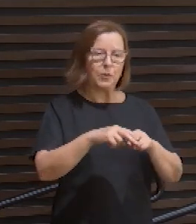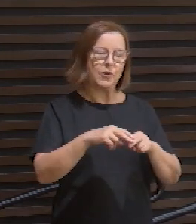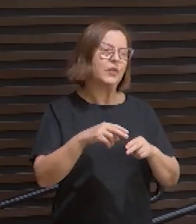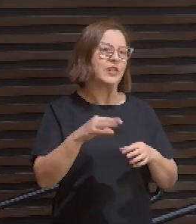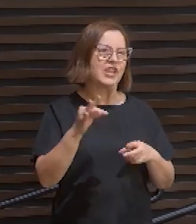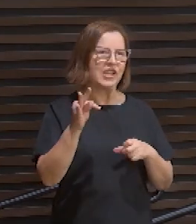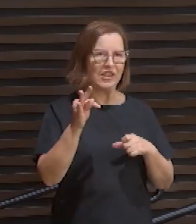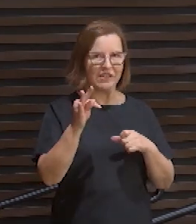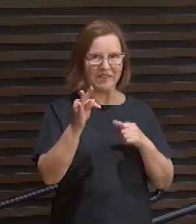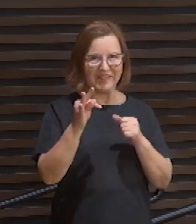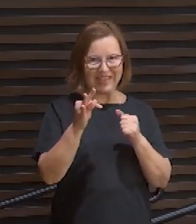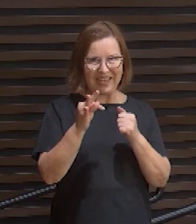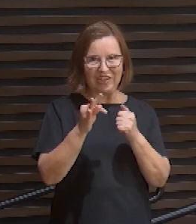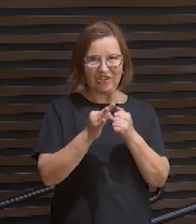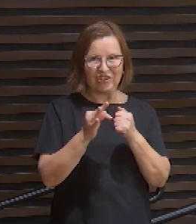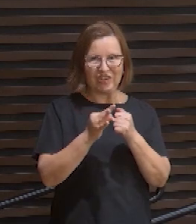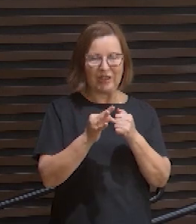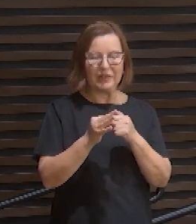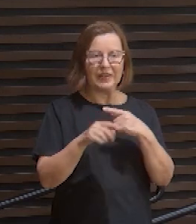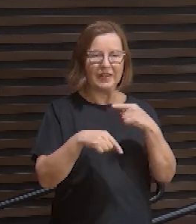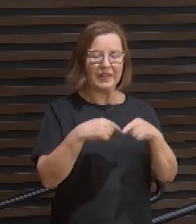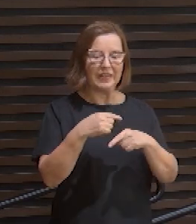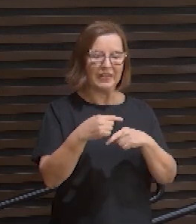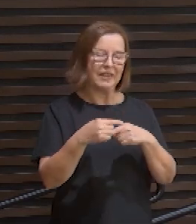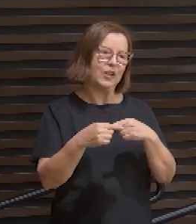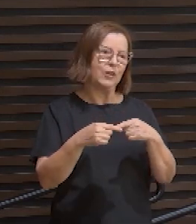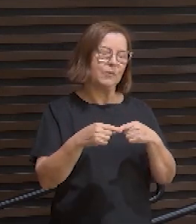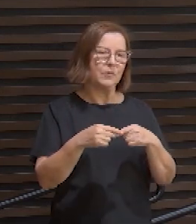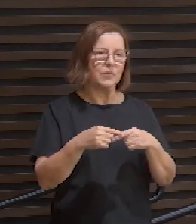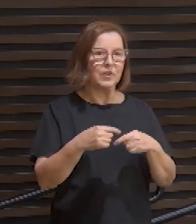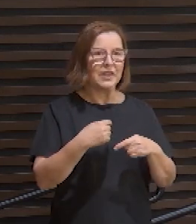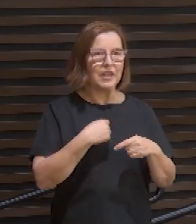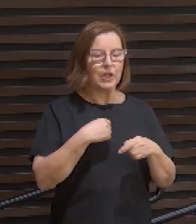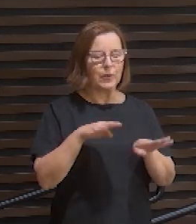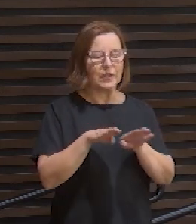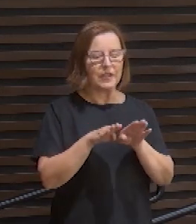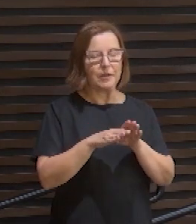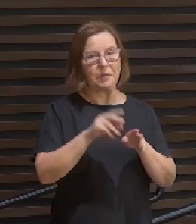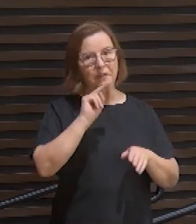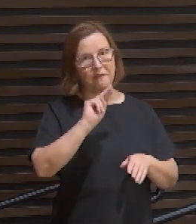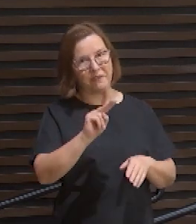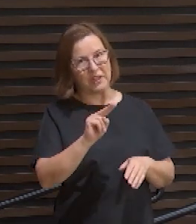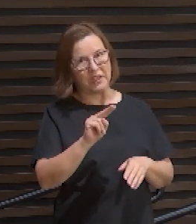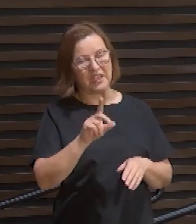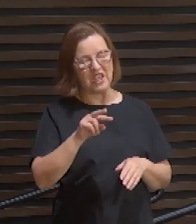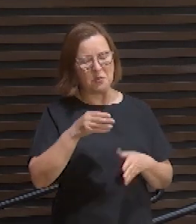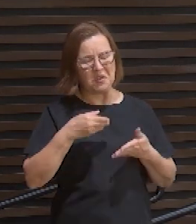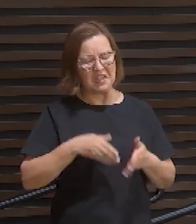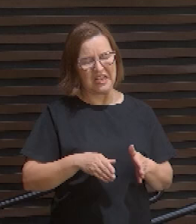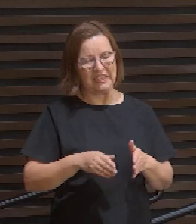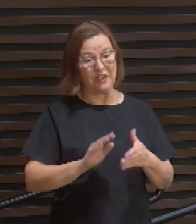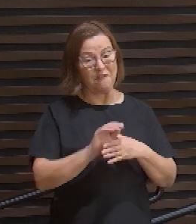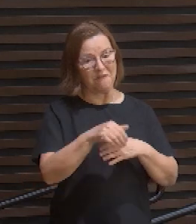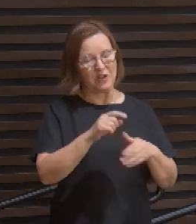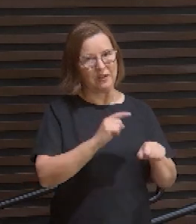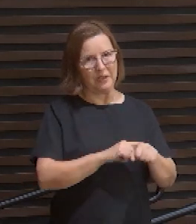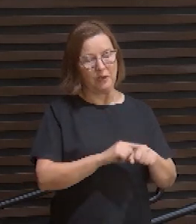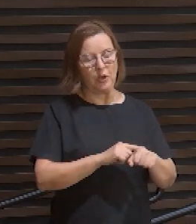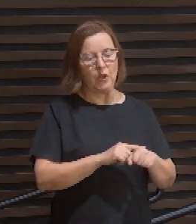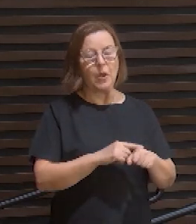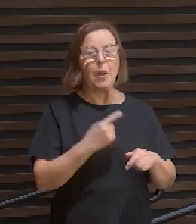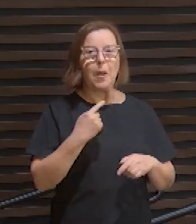afinal, depois de todos, foi visto também por mim, como por um nascido fora de tempo. Porque eu sou o menor